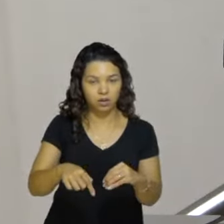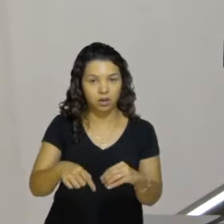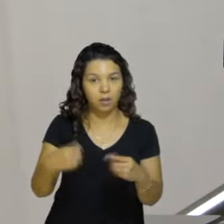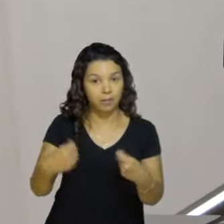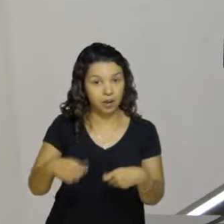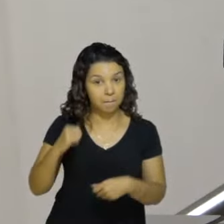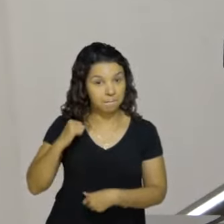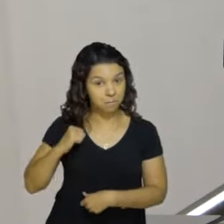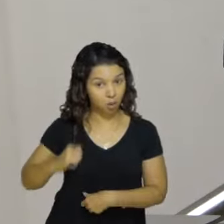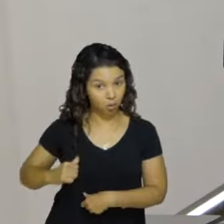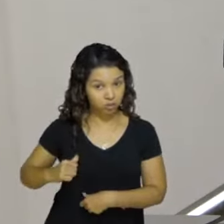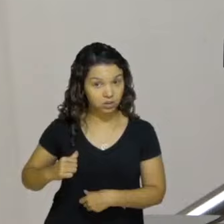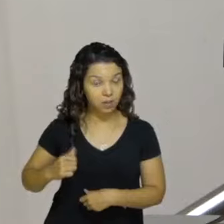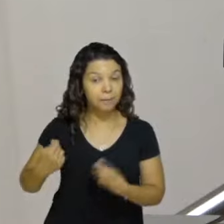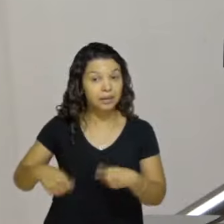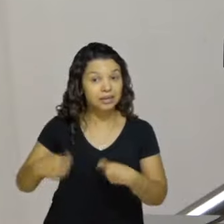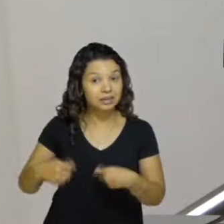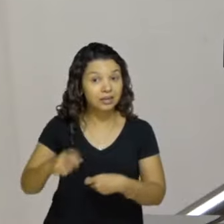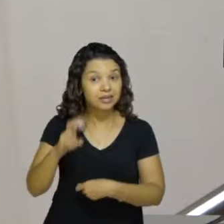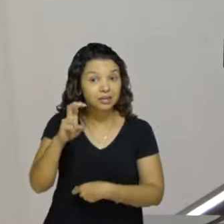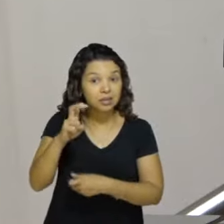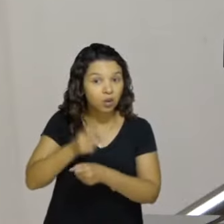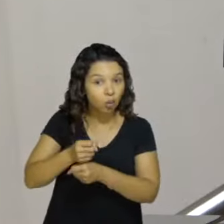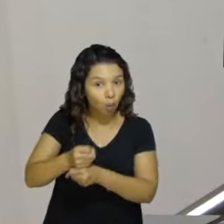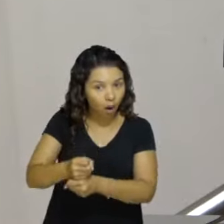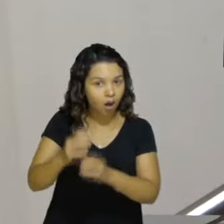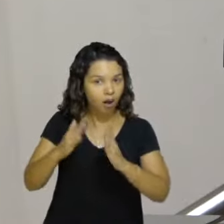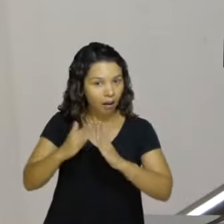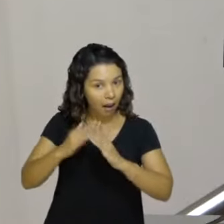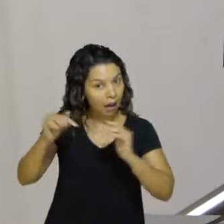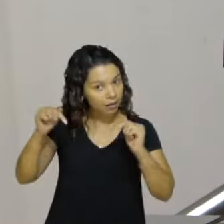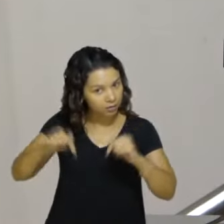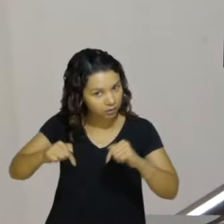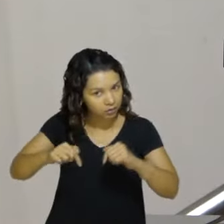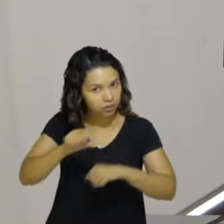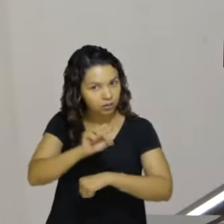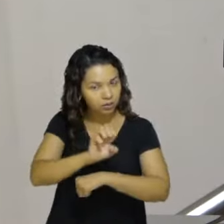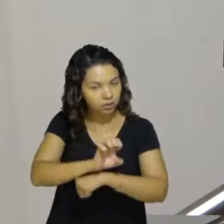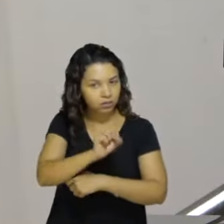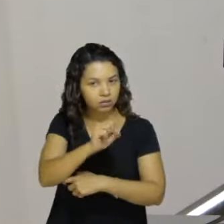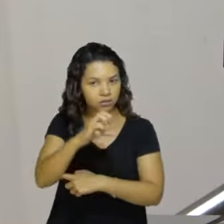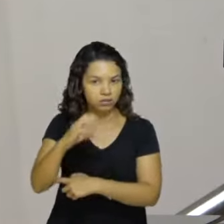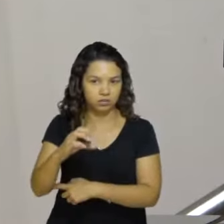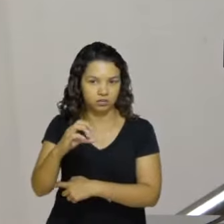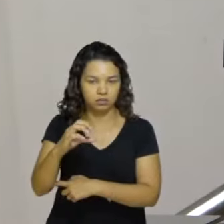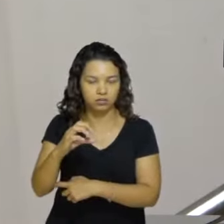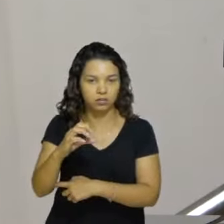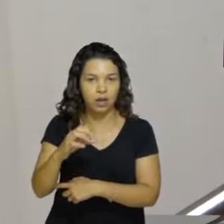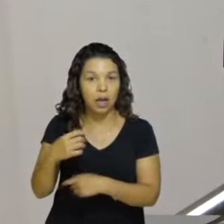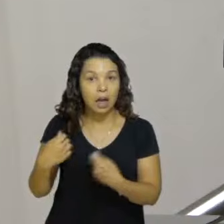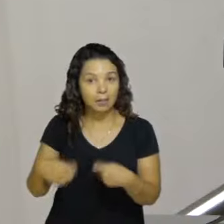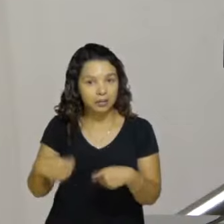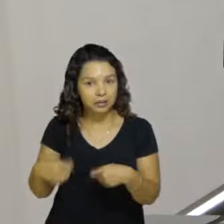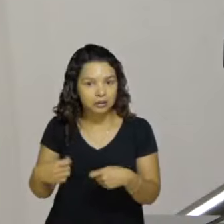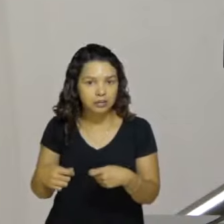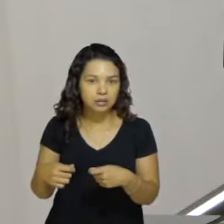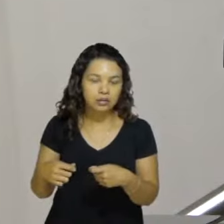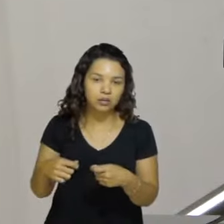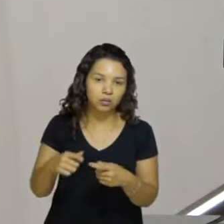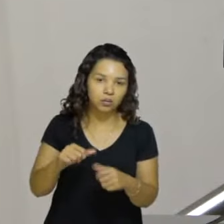bolsa, você tem que estar morando 5 anos aqui em Santa Catarina para que você possa receber. Precisa de um ajuste aqui, outro